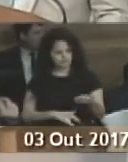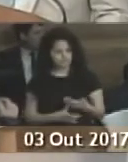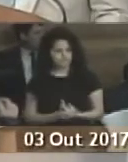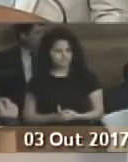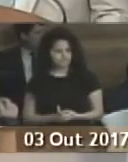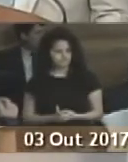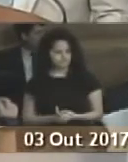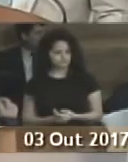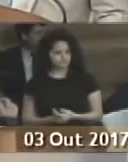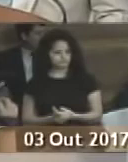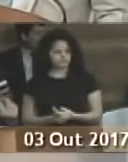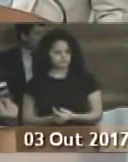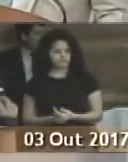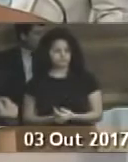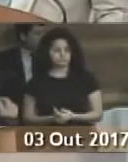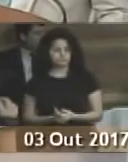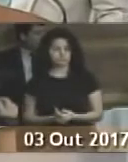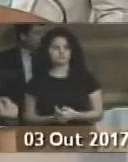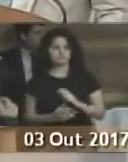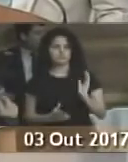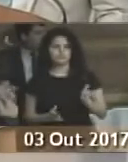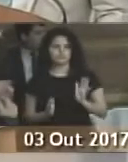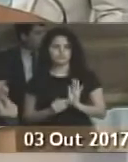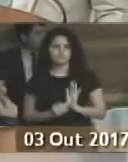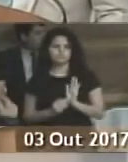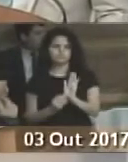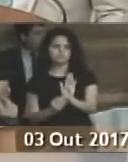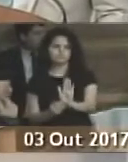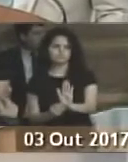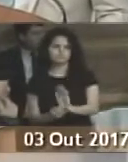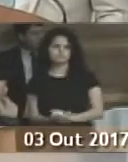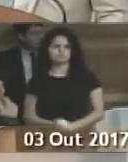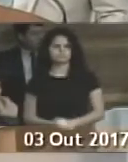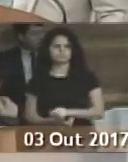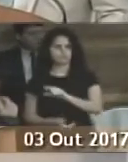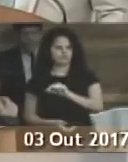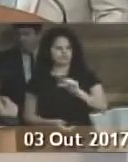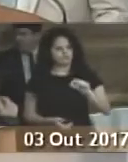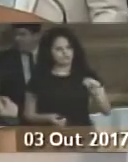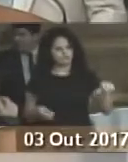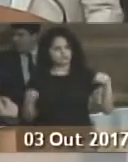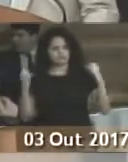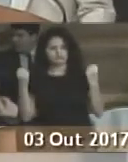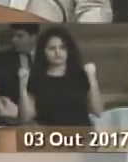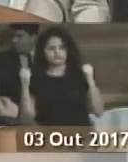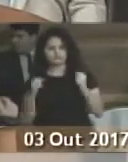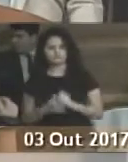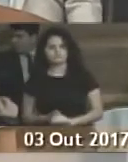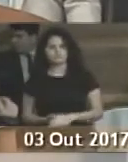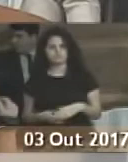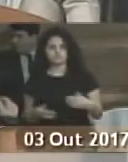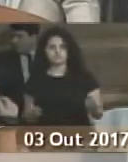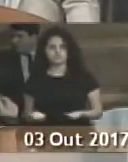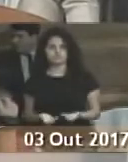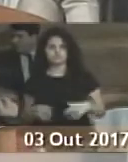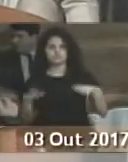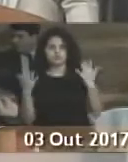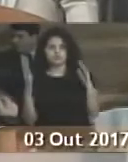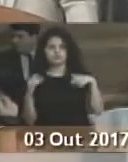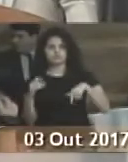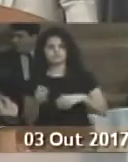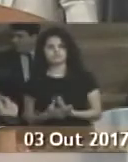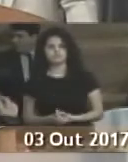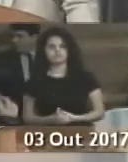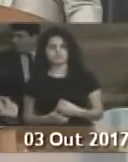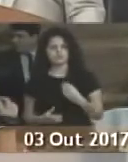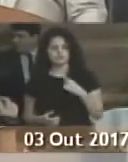pela mestre cerimônia, já mostra um pouco, né, de cada atleta que está sendo homenageado aqui. Eu acho importante essa